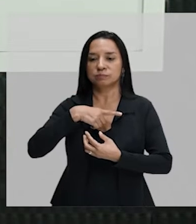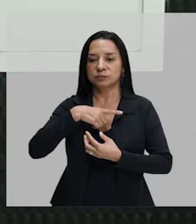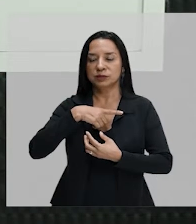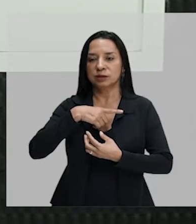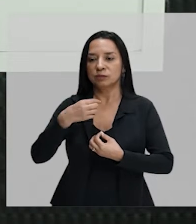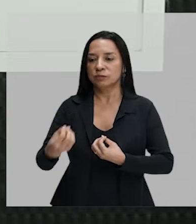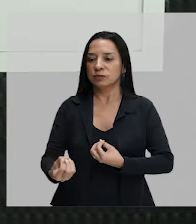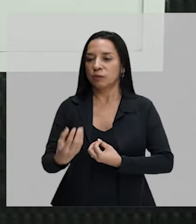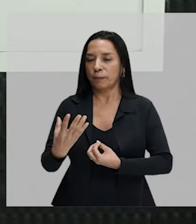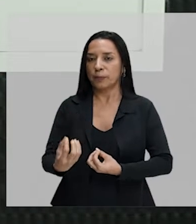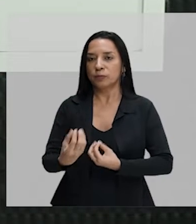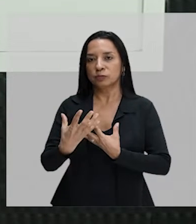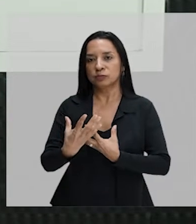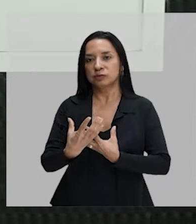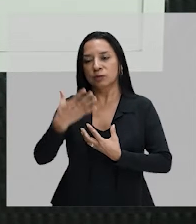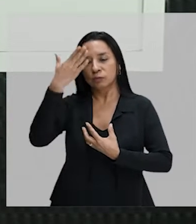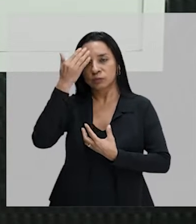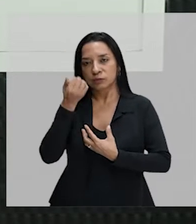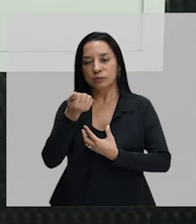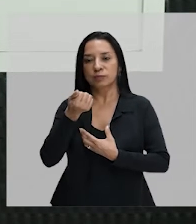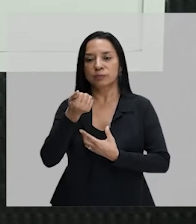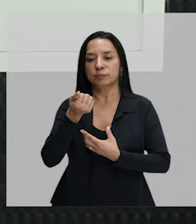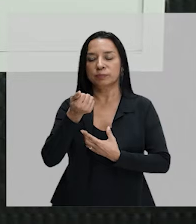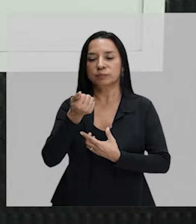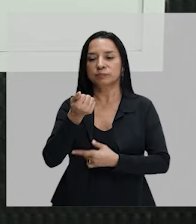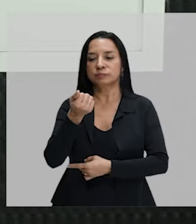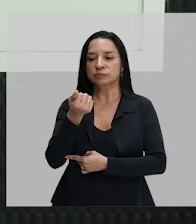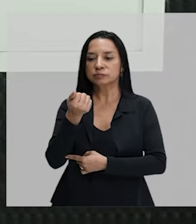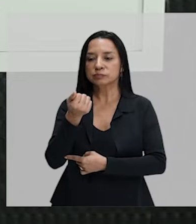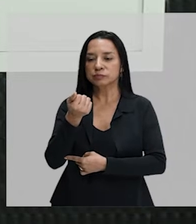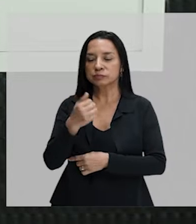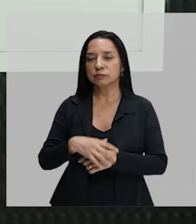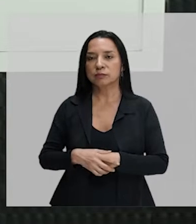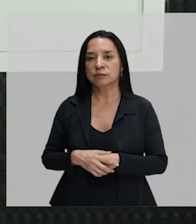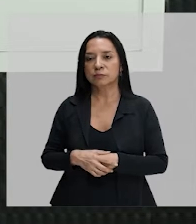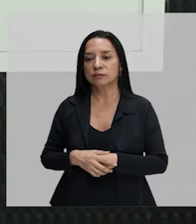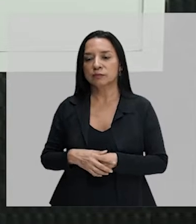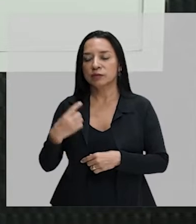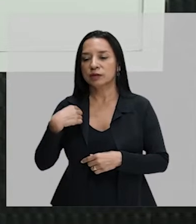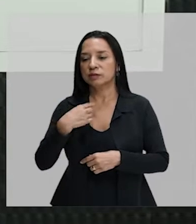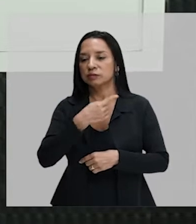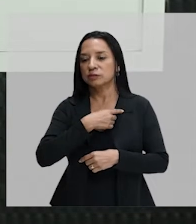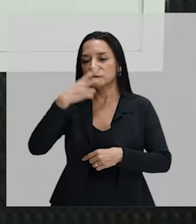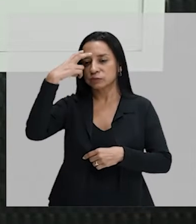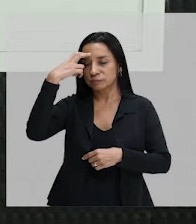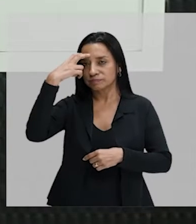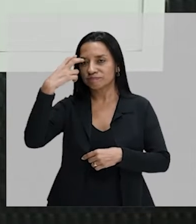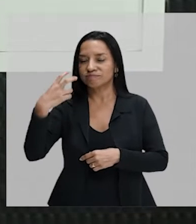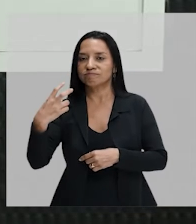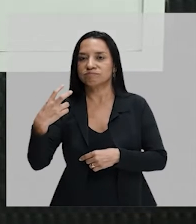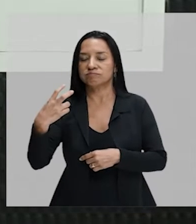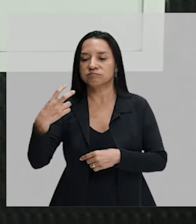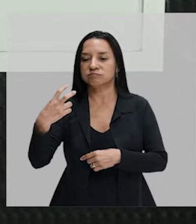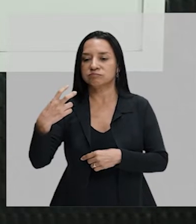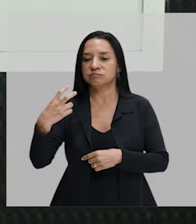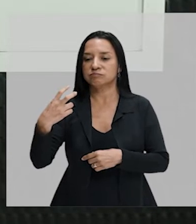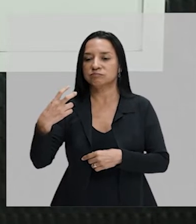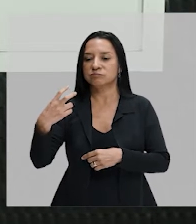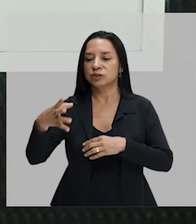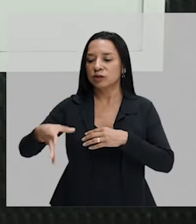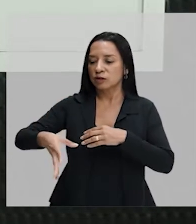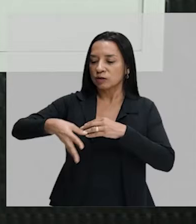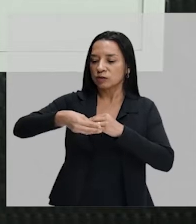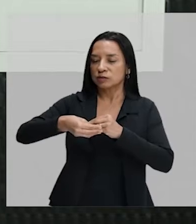a produção do saber, tá? Da nossa intelectualidade, acrescentada